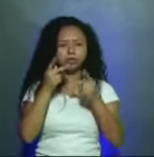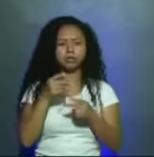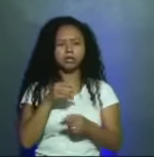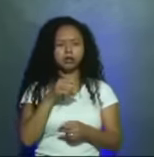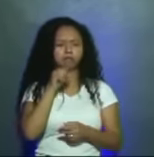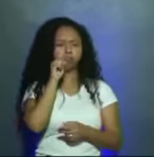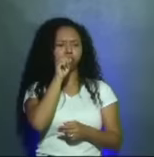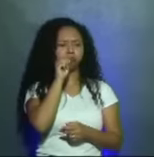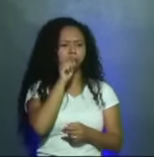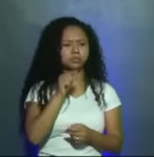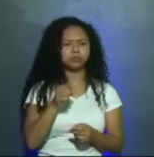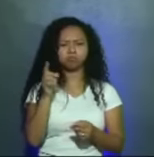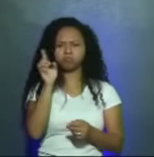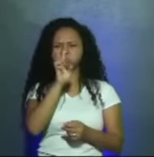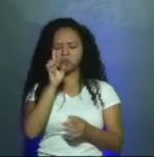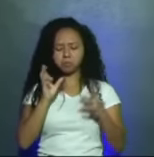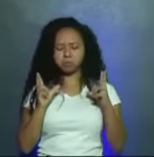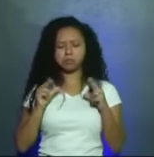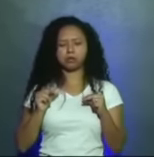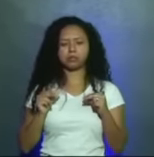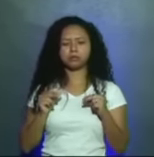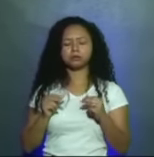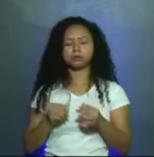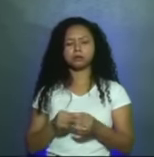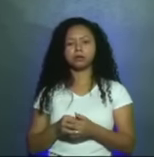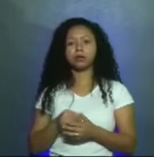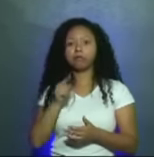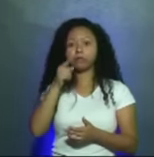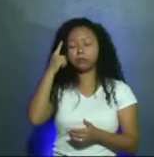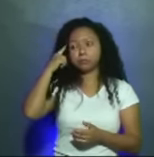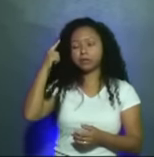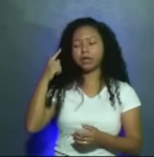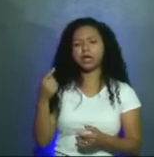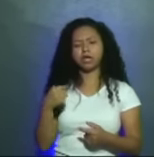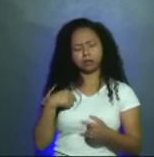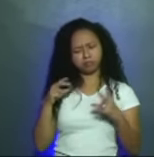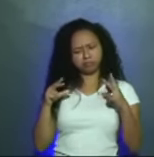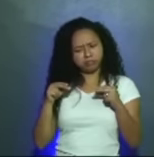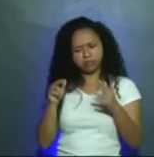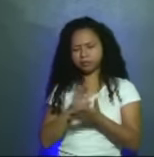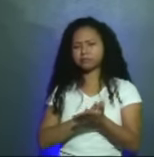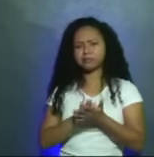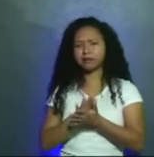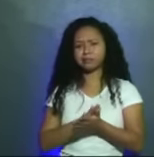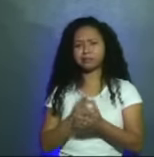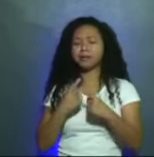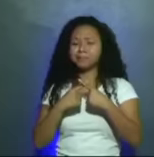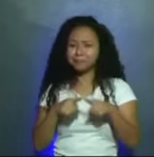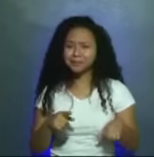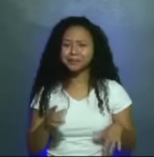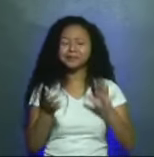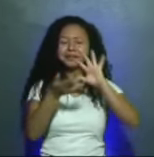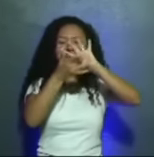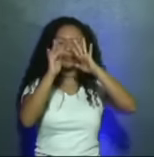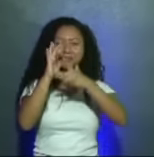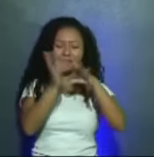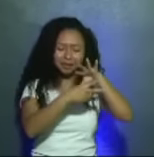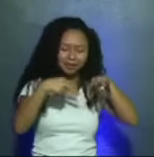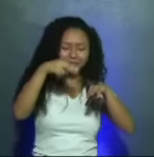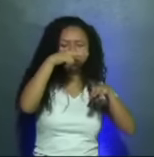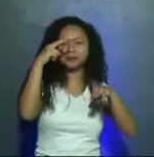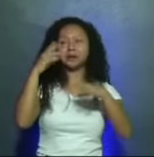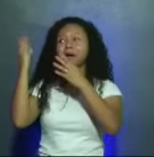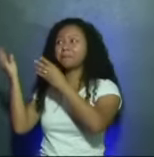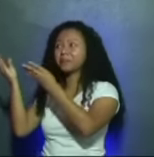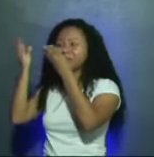mas pelo que Jesus fez já na cruz por mim, Ele ressuscitou, Ele está vivo e Ele está me dando a cura